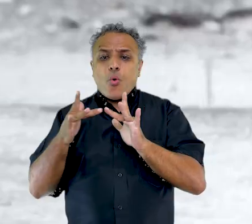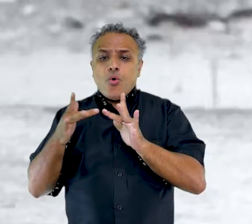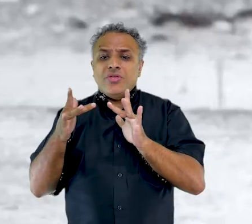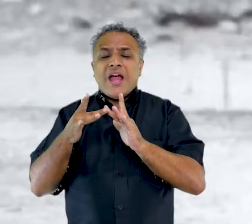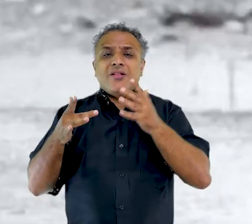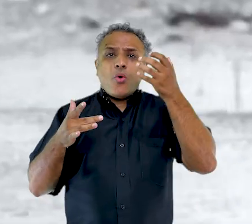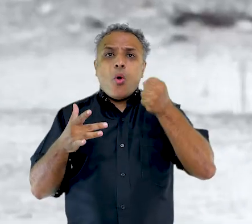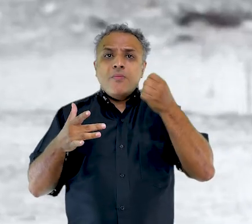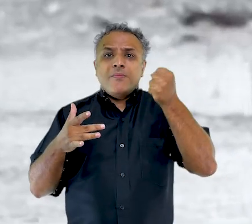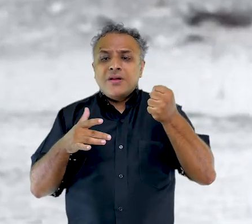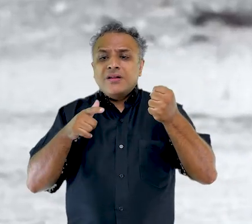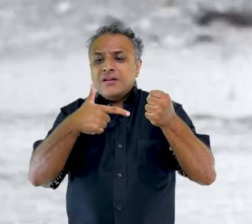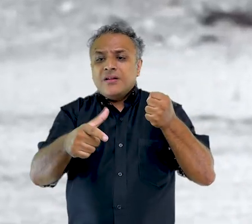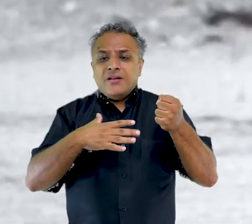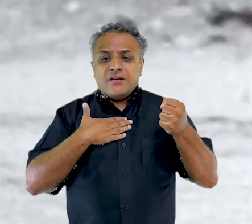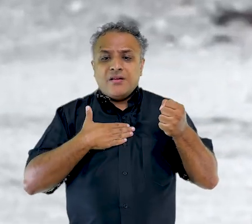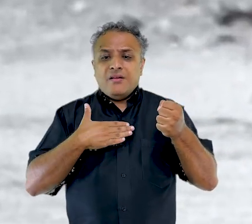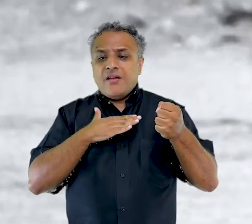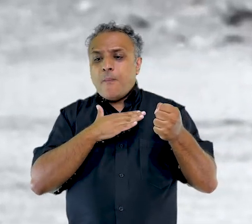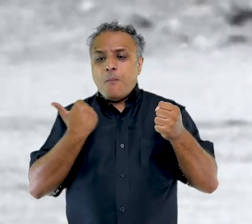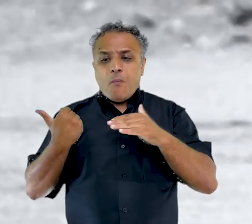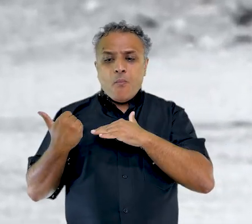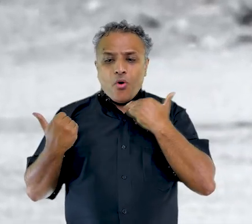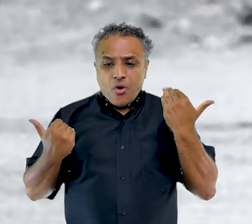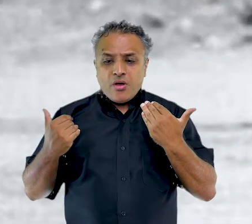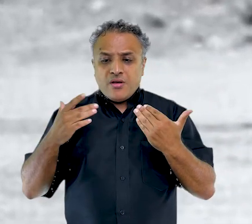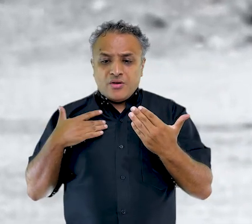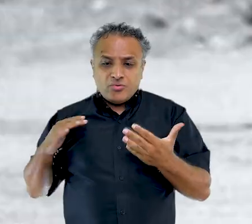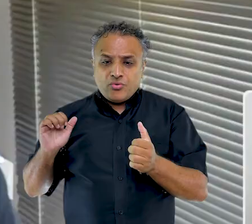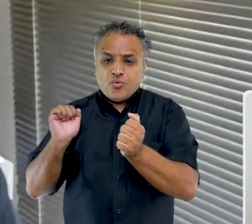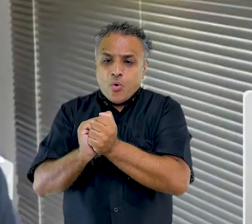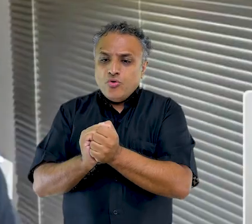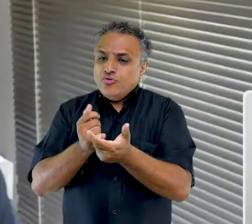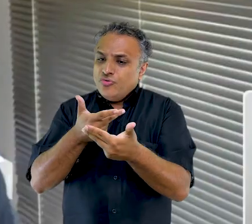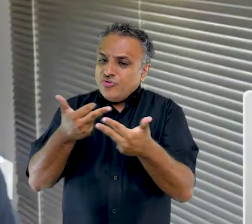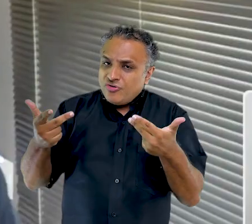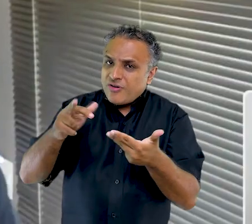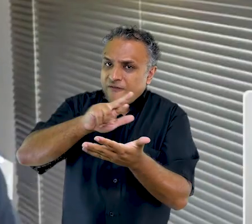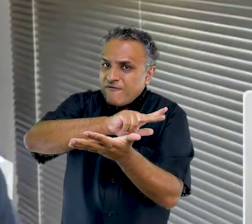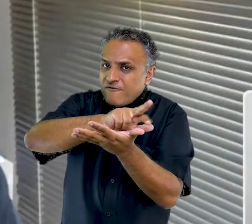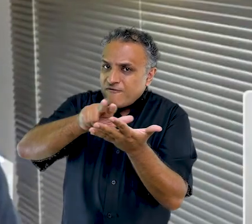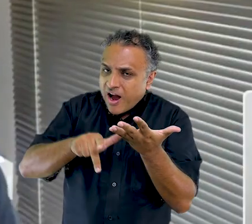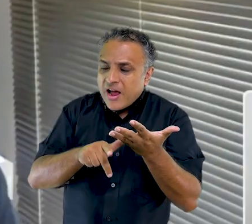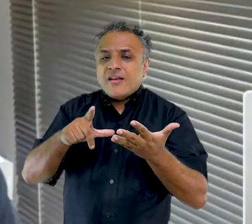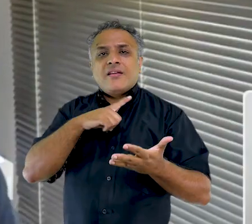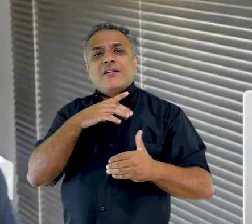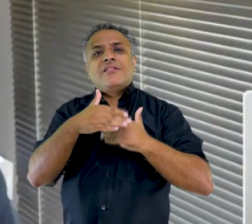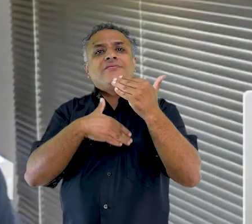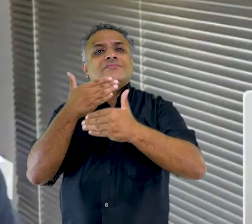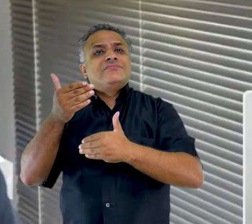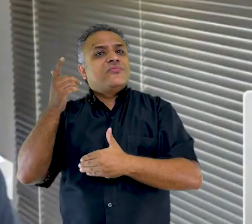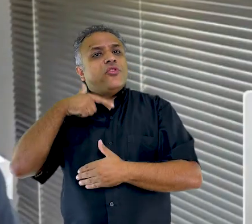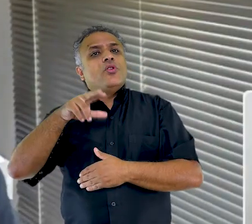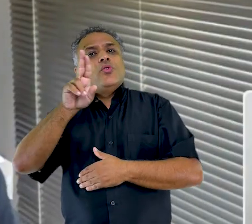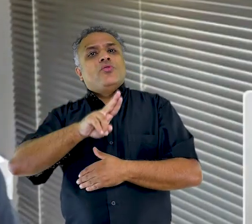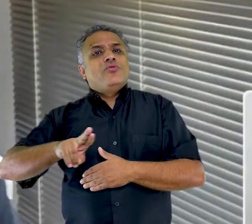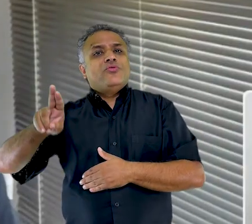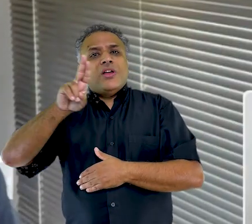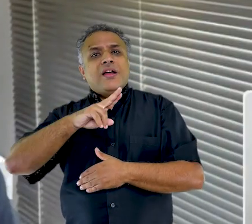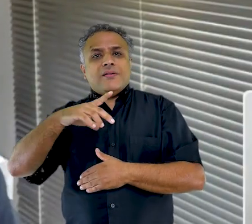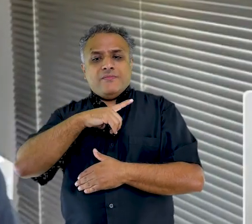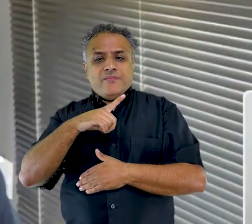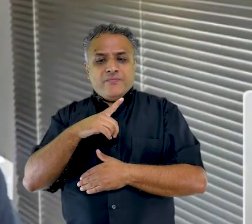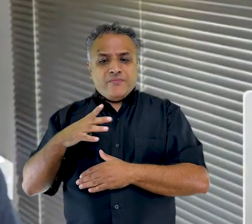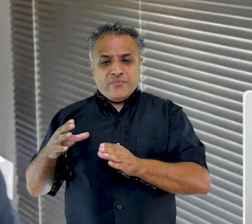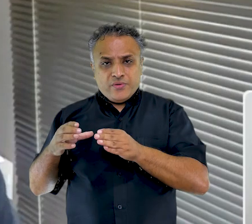e isso levou muitos deles ao óbito. Quer dizer, esse conjunto de circunstâncias que foram utilizados, né, pela Corte, pela 6ª